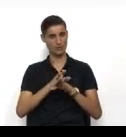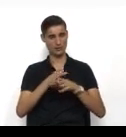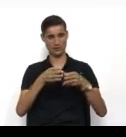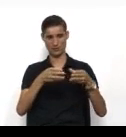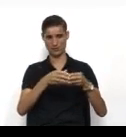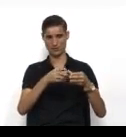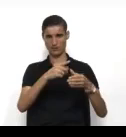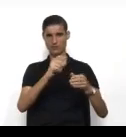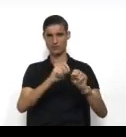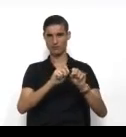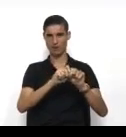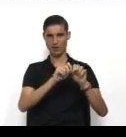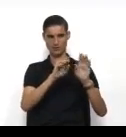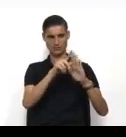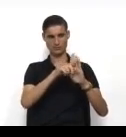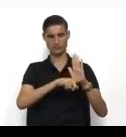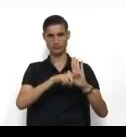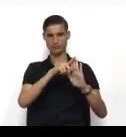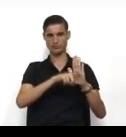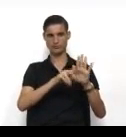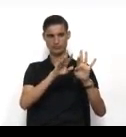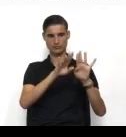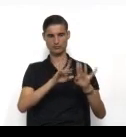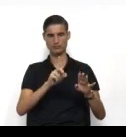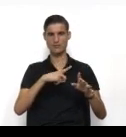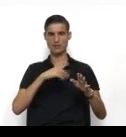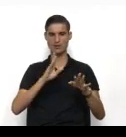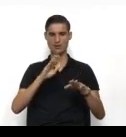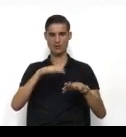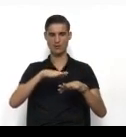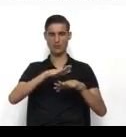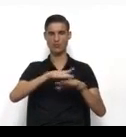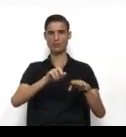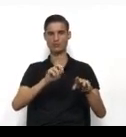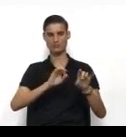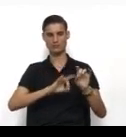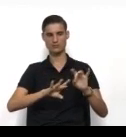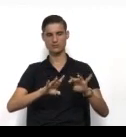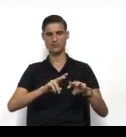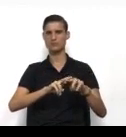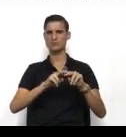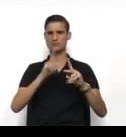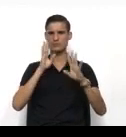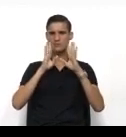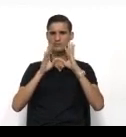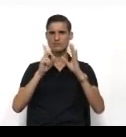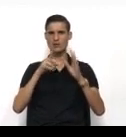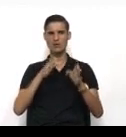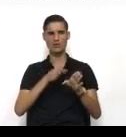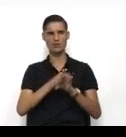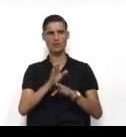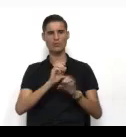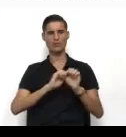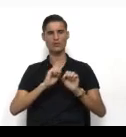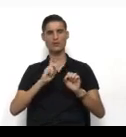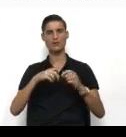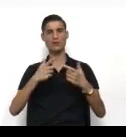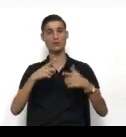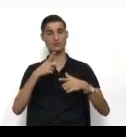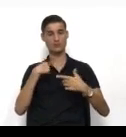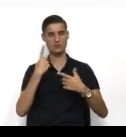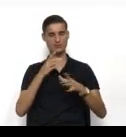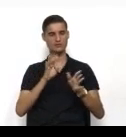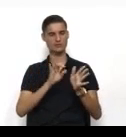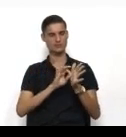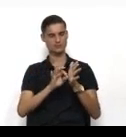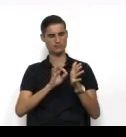de desenvolvimento na modelagem de movimentos ondulatórios. Quando a gente fala nessa questão da orientação, é onde nós vamos descrever